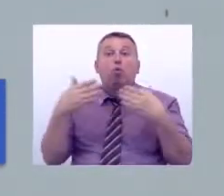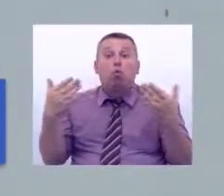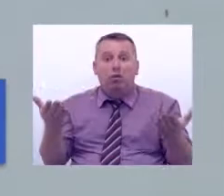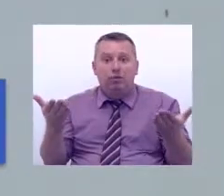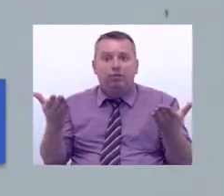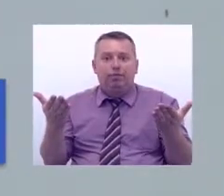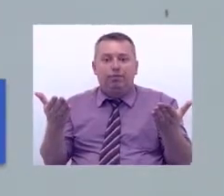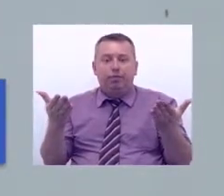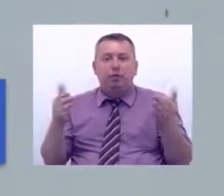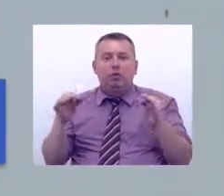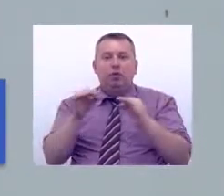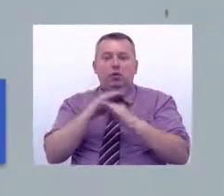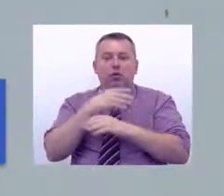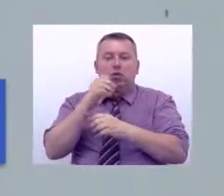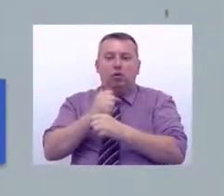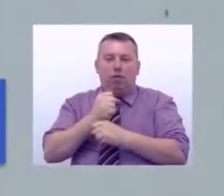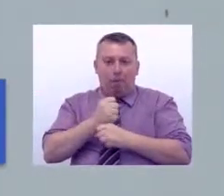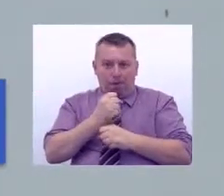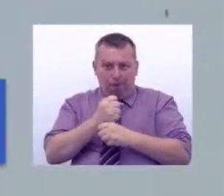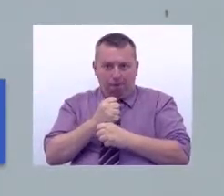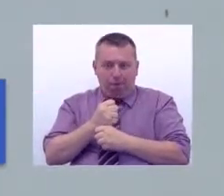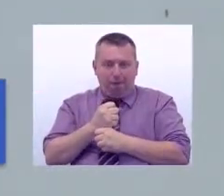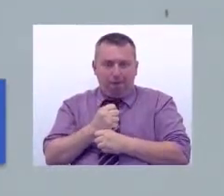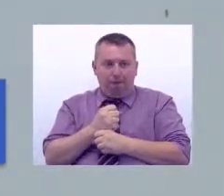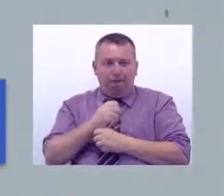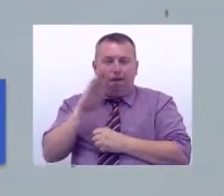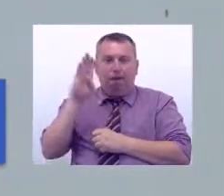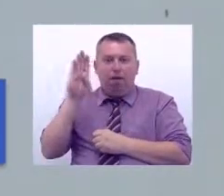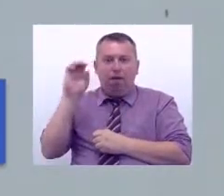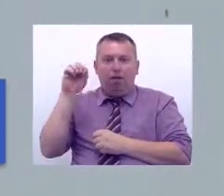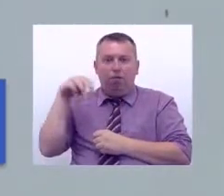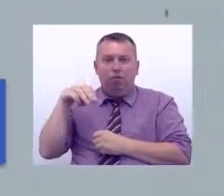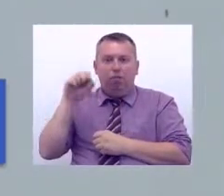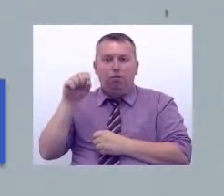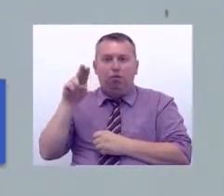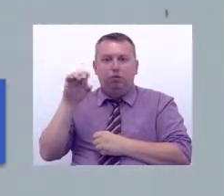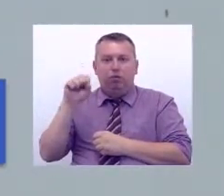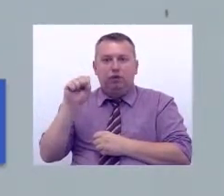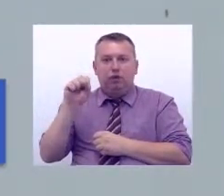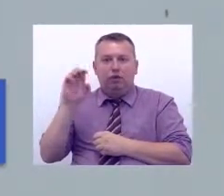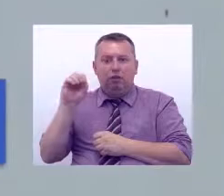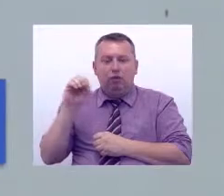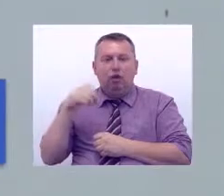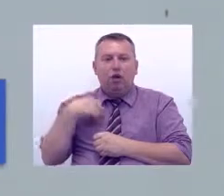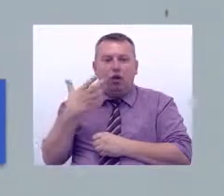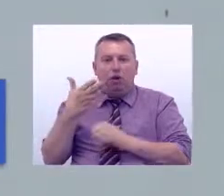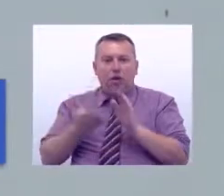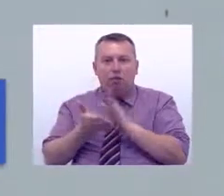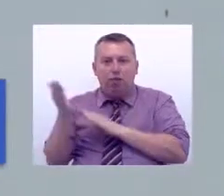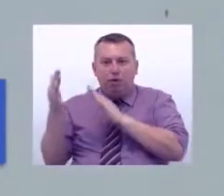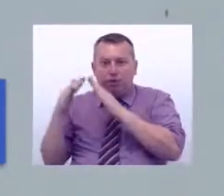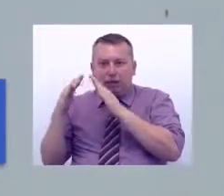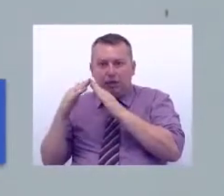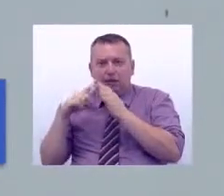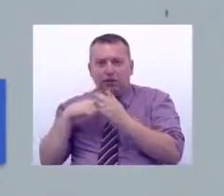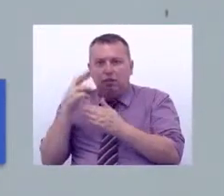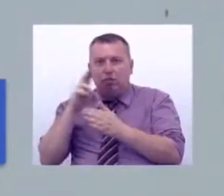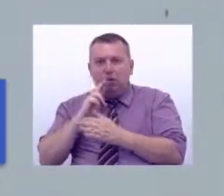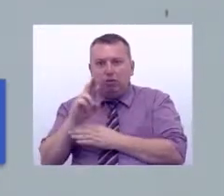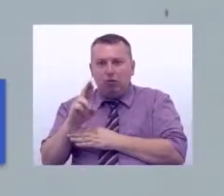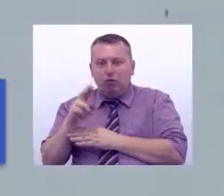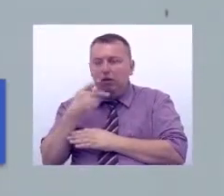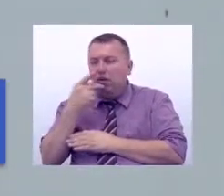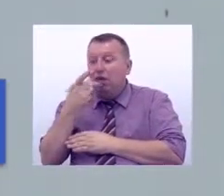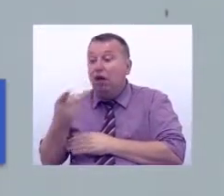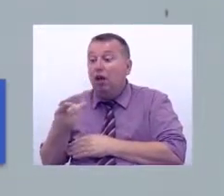conclusão das obras do Trevo de Bom Sucesso? Eu queria sair daqui com uma resposta, para poder falar para a população guarulhense, ó, Trevo de